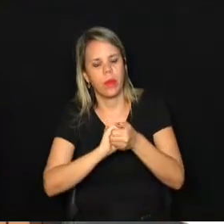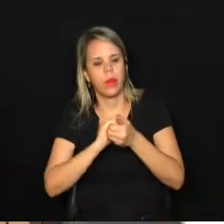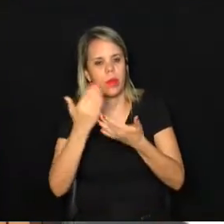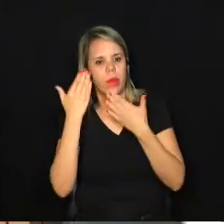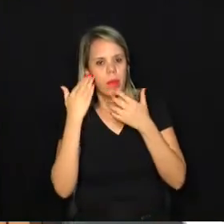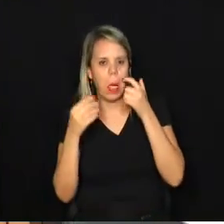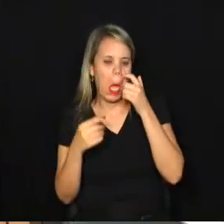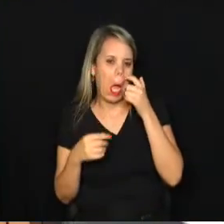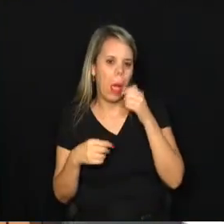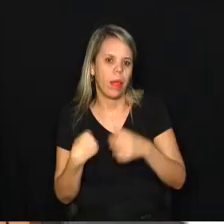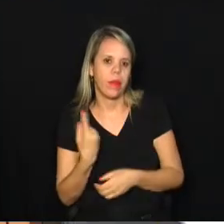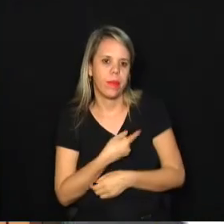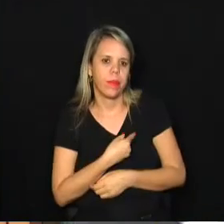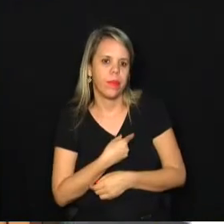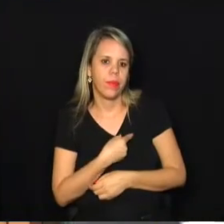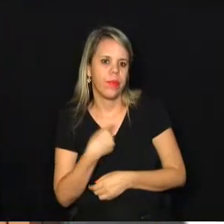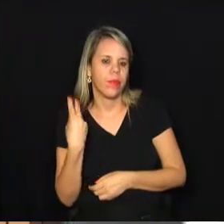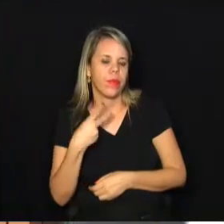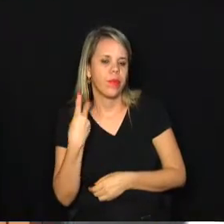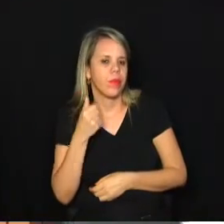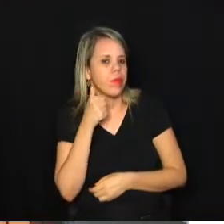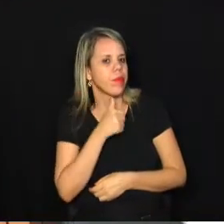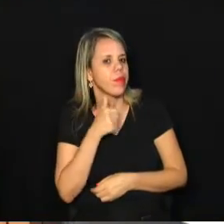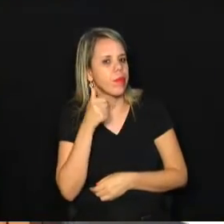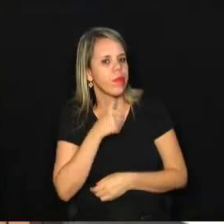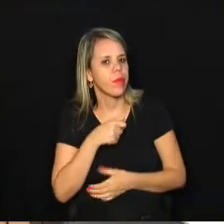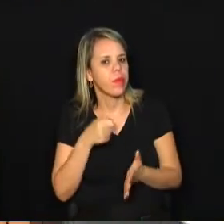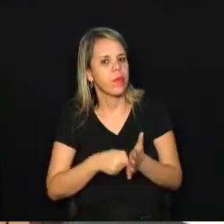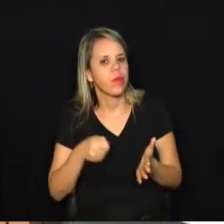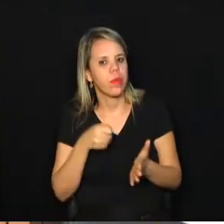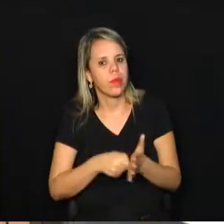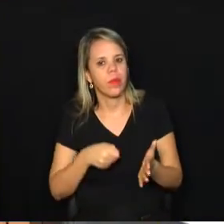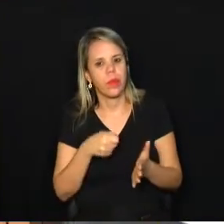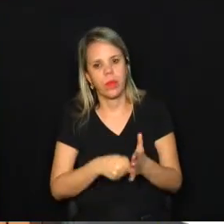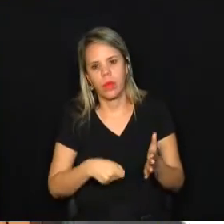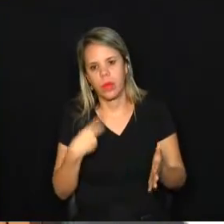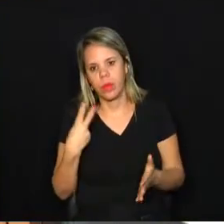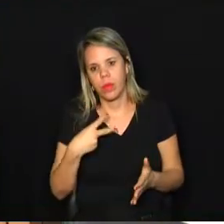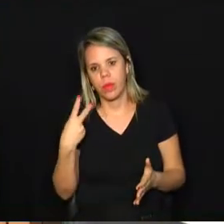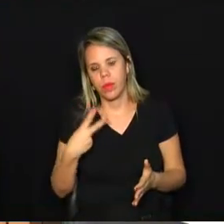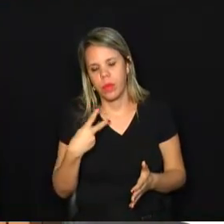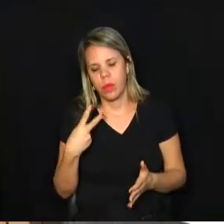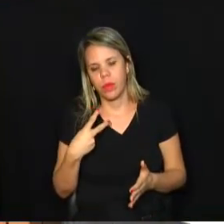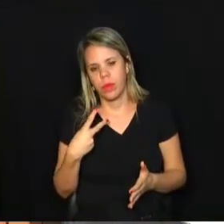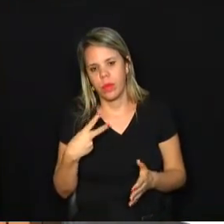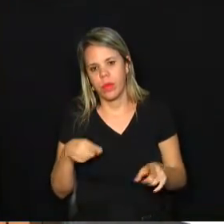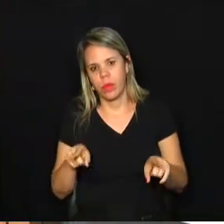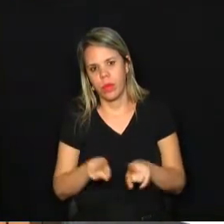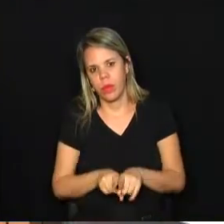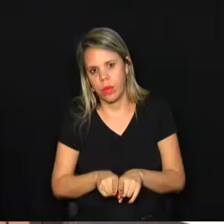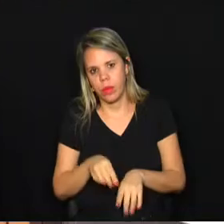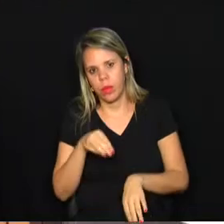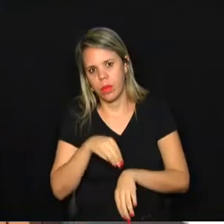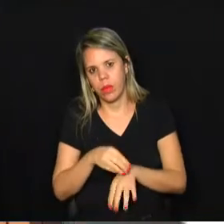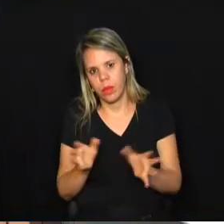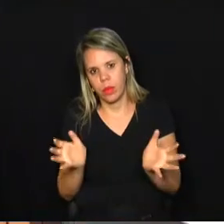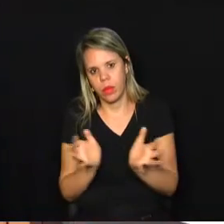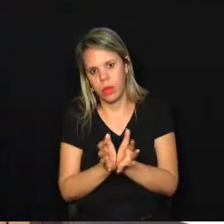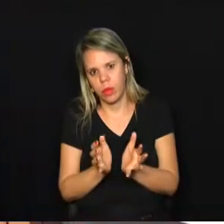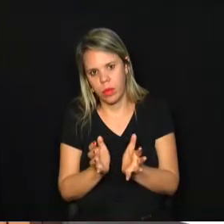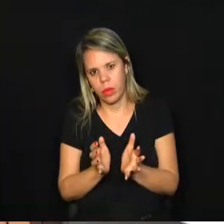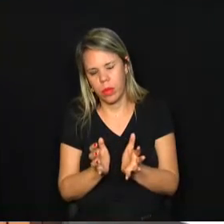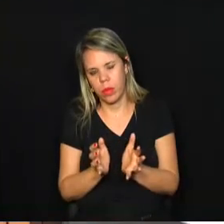agradecimento também à nossa vereadora, combatente vereadora, também membro da Comissão